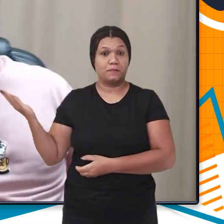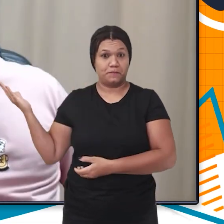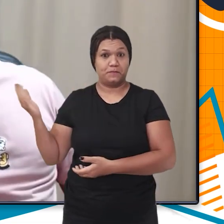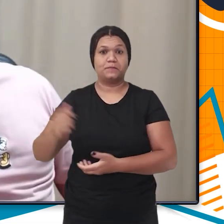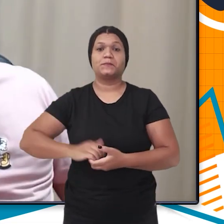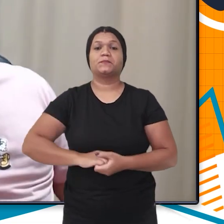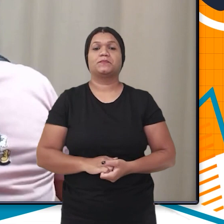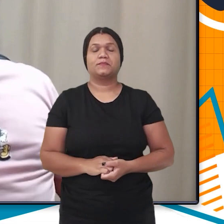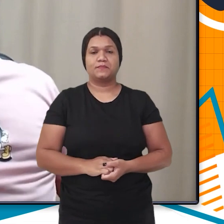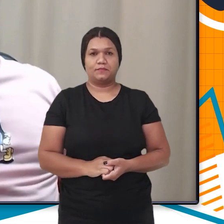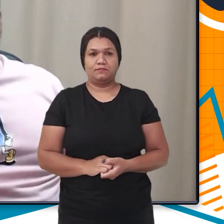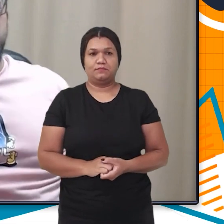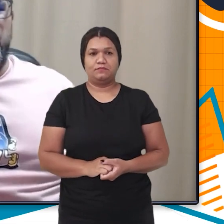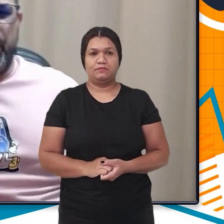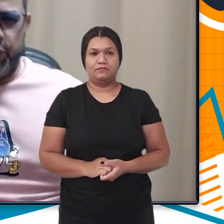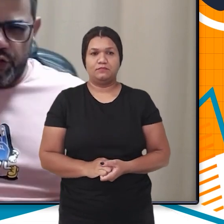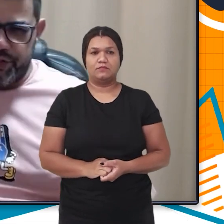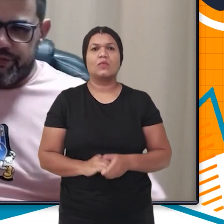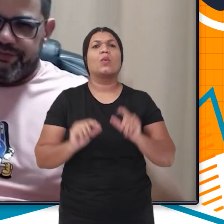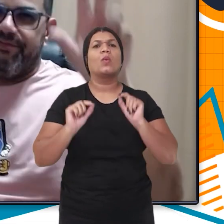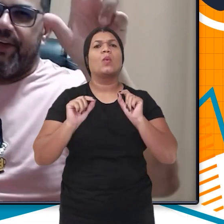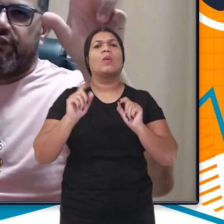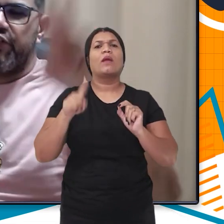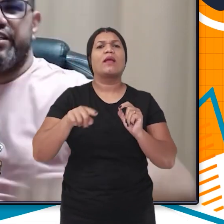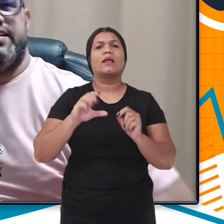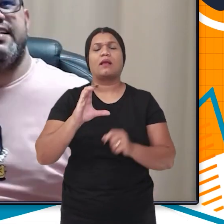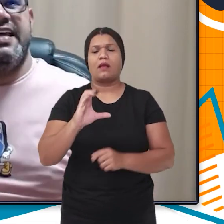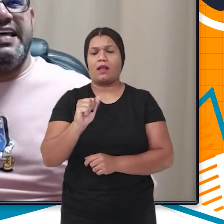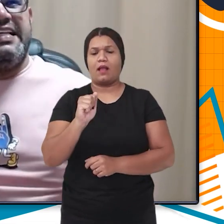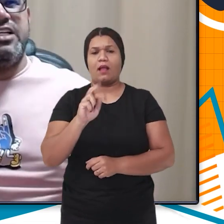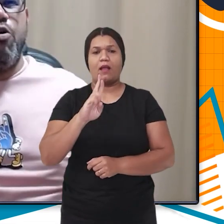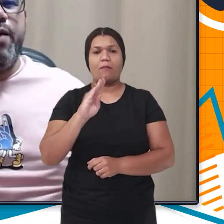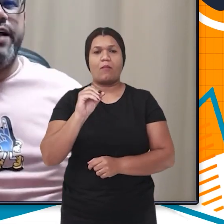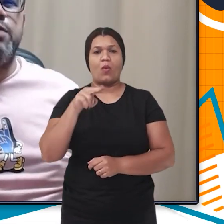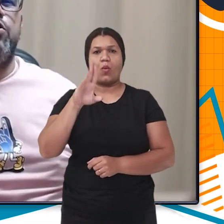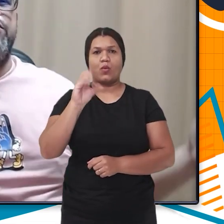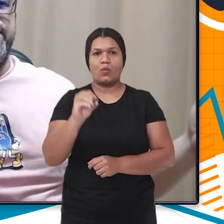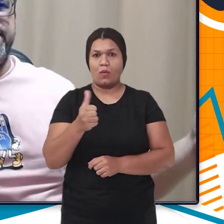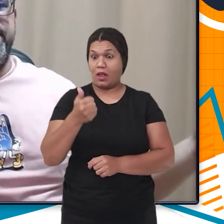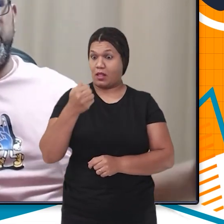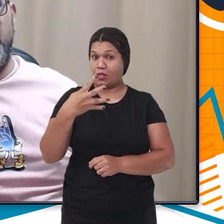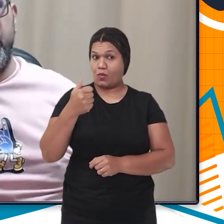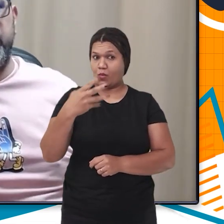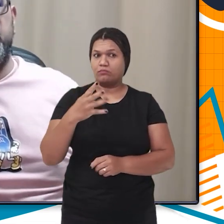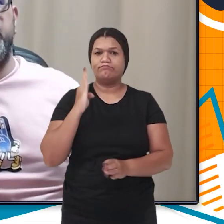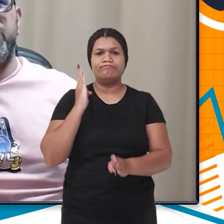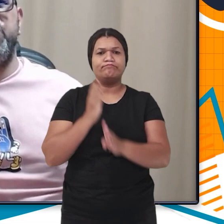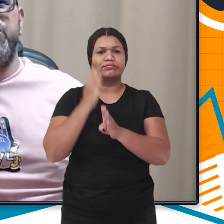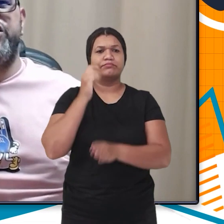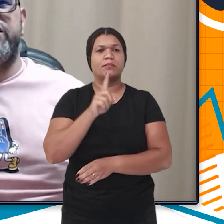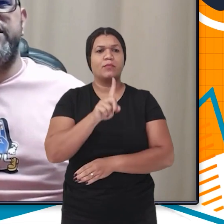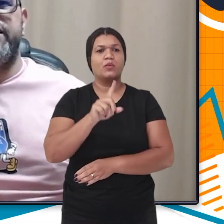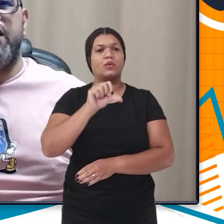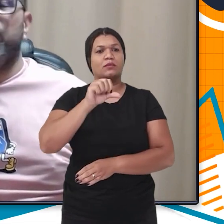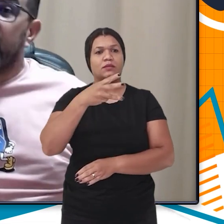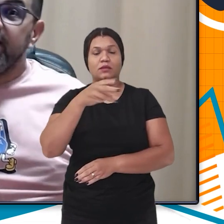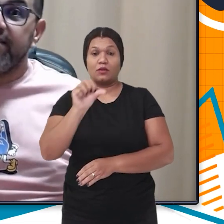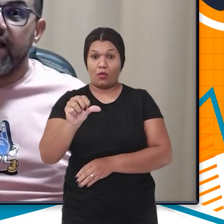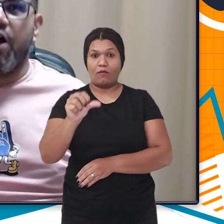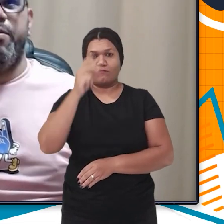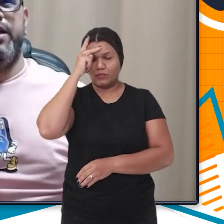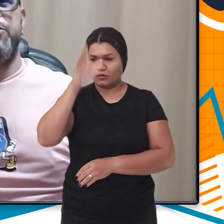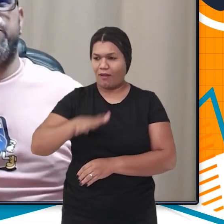vocês. O que é o carbono 14? Vejam vocês. Descoberto em 1939 por cientistas que